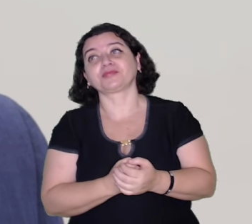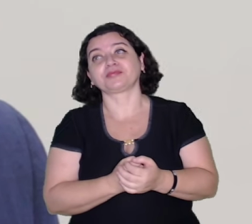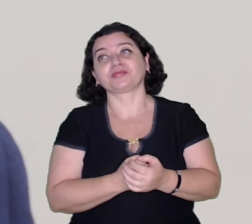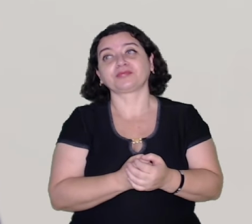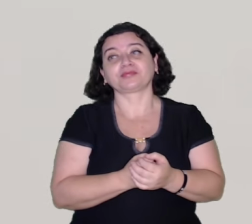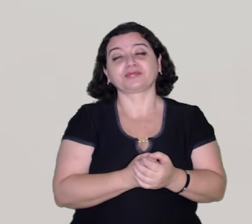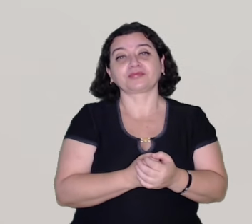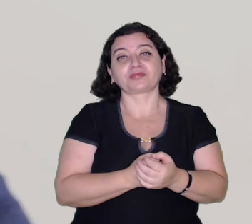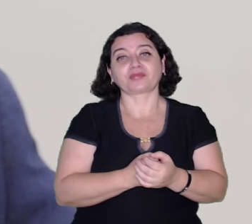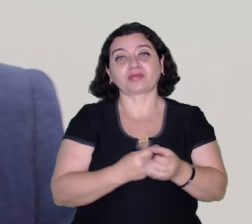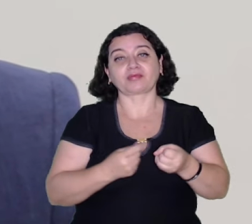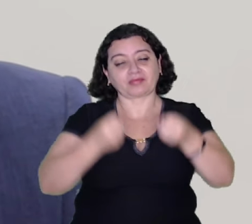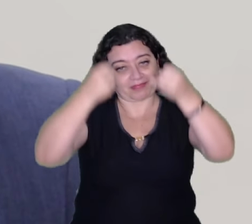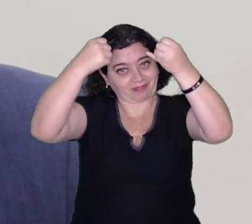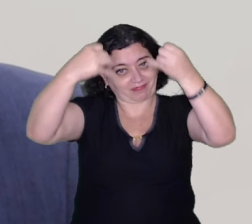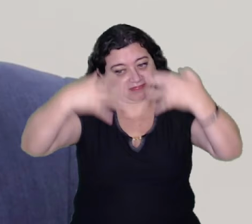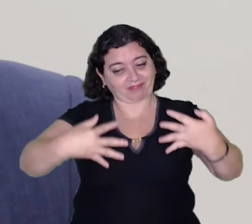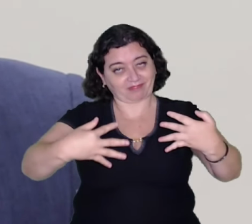que diz o seguinte: